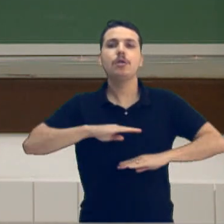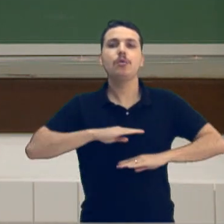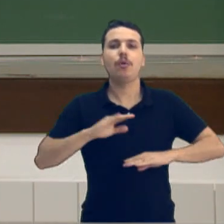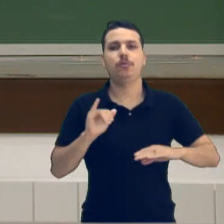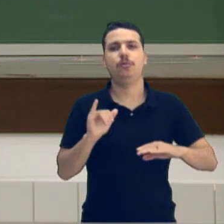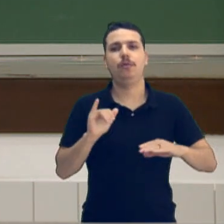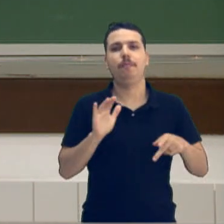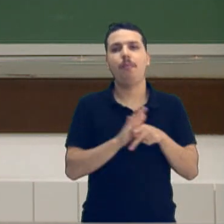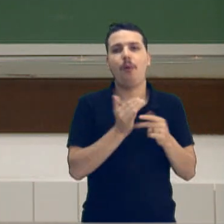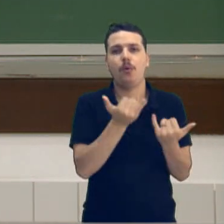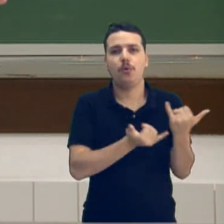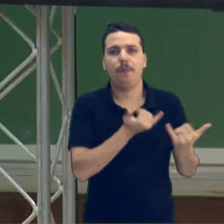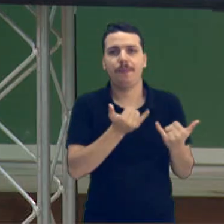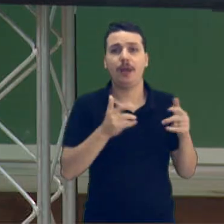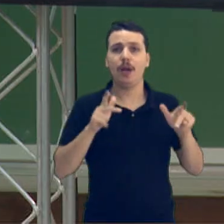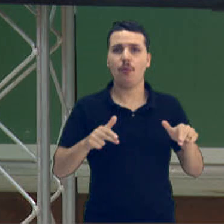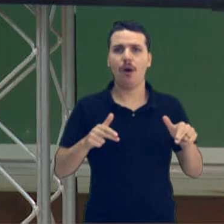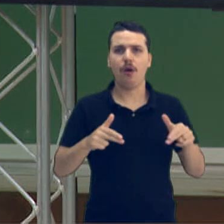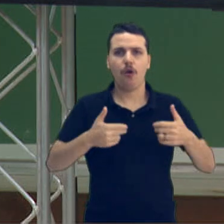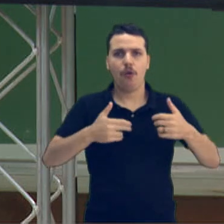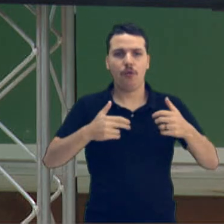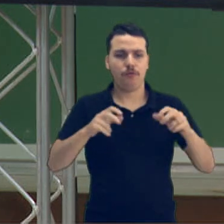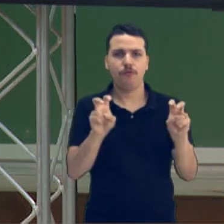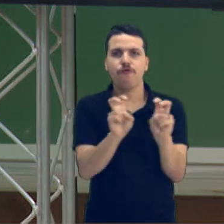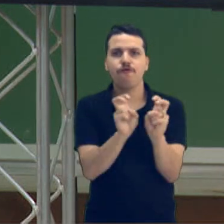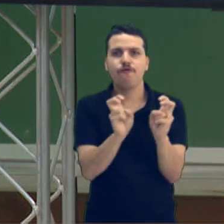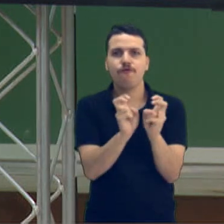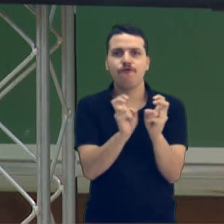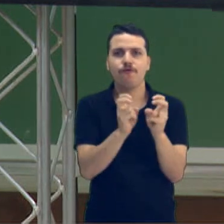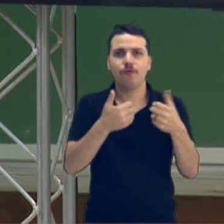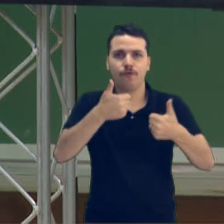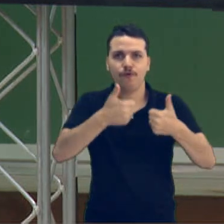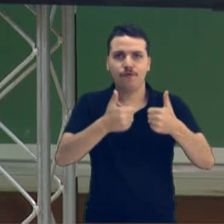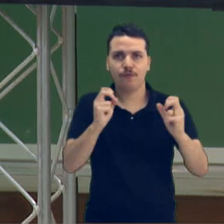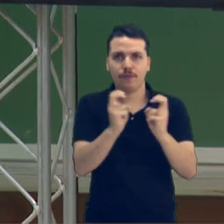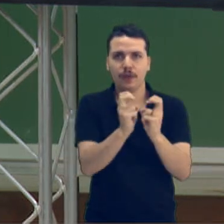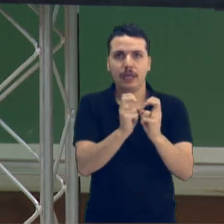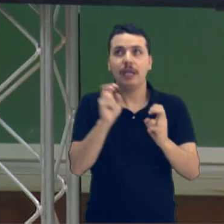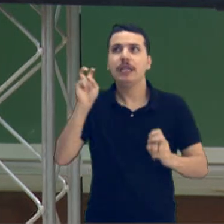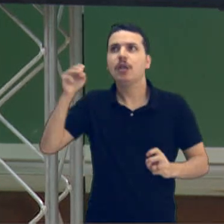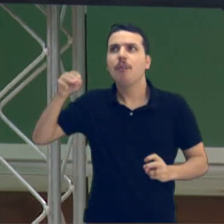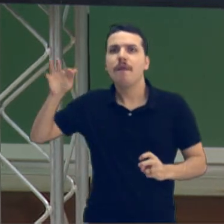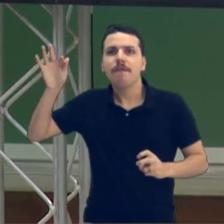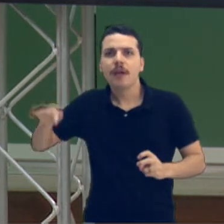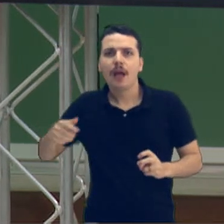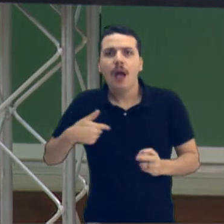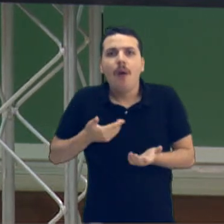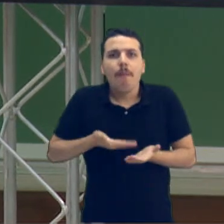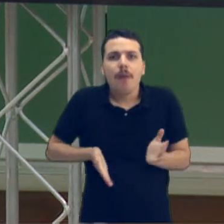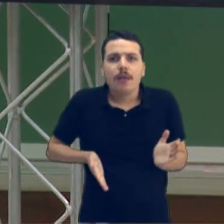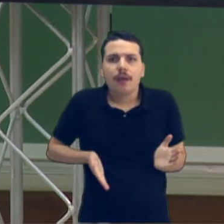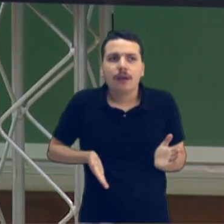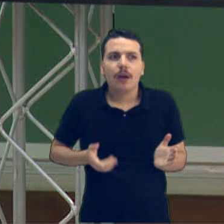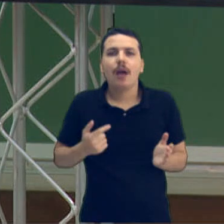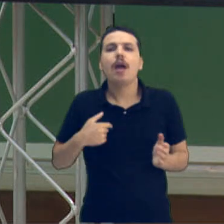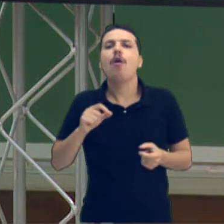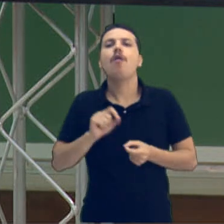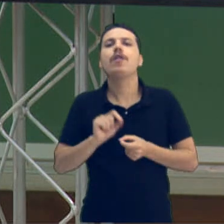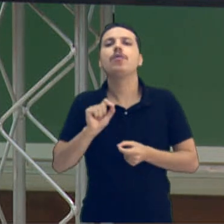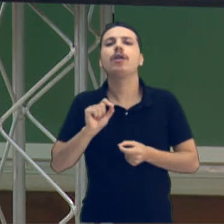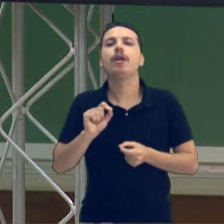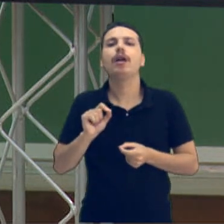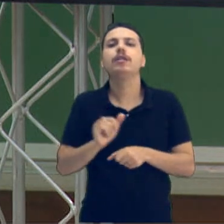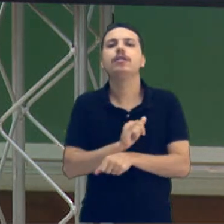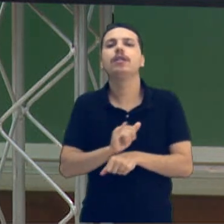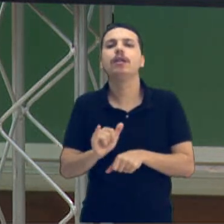coisa que quando eu estou jogando futsal, faltam 2 minutos para acabar a partida e eu estou perdendo. O que eu tenho que fazer? Qual é a